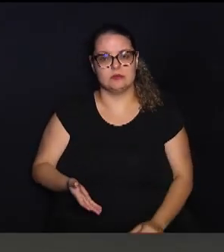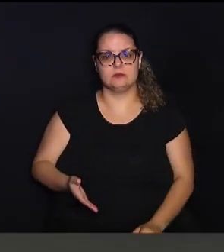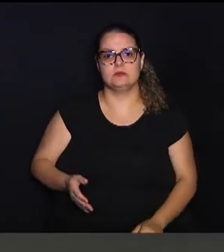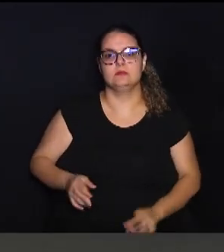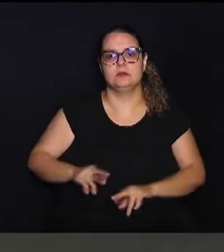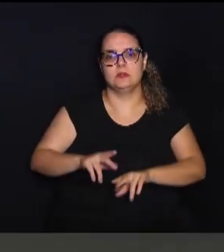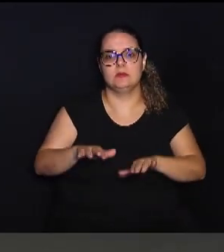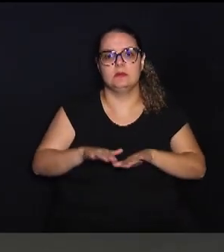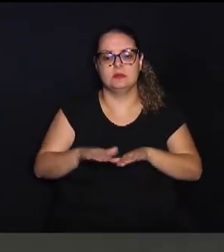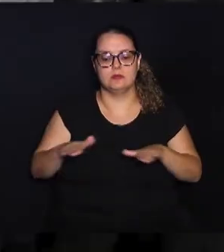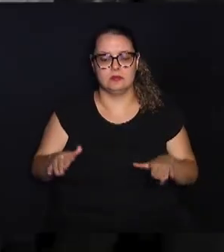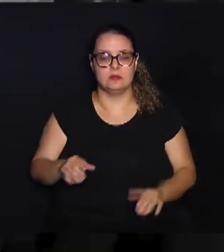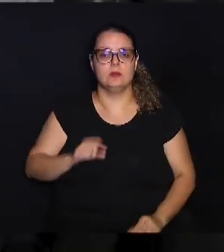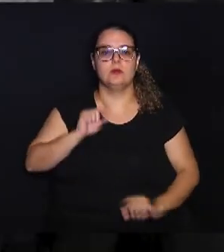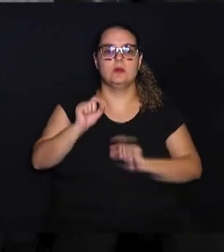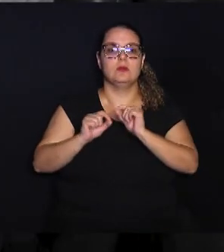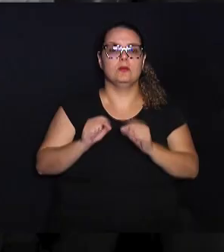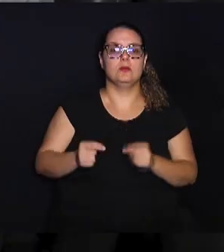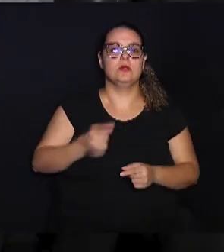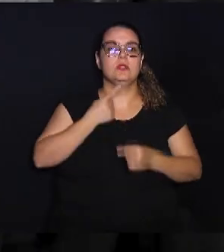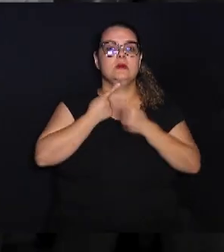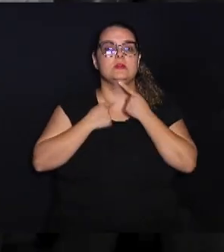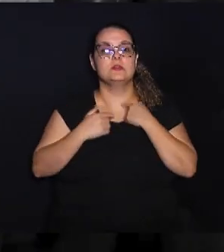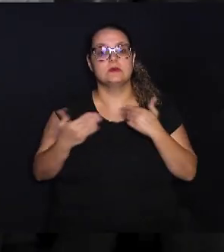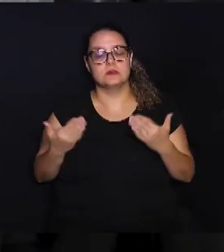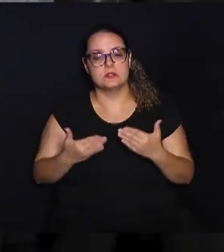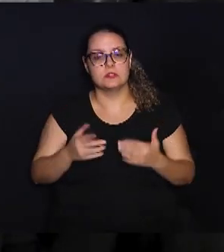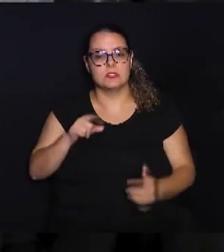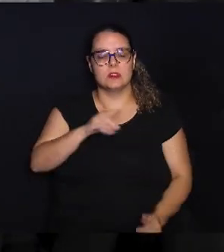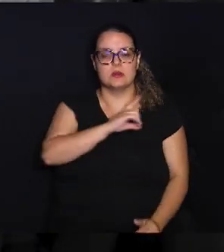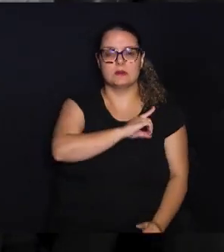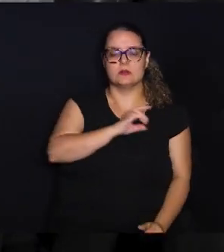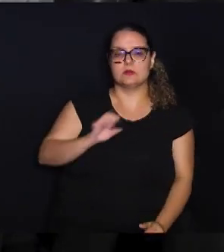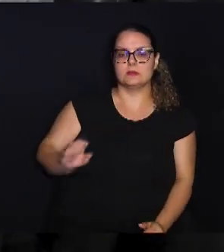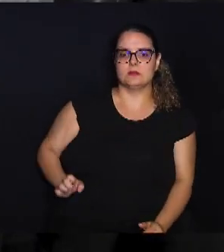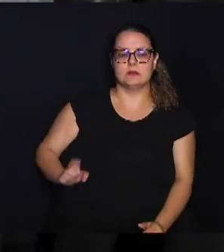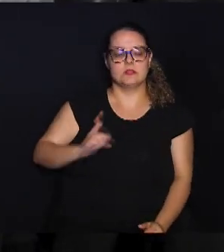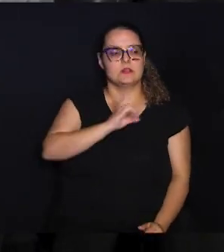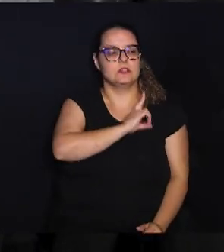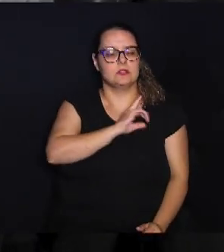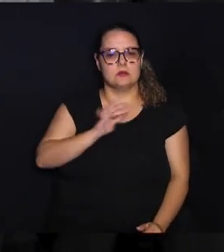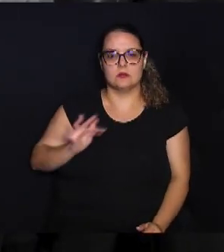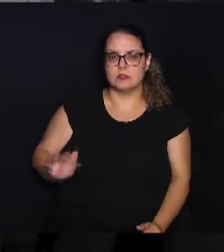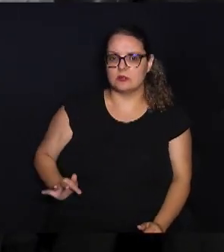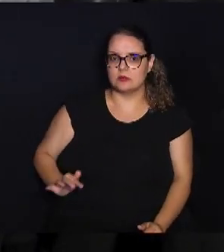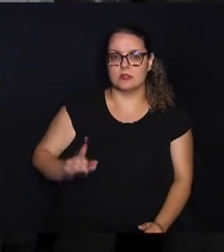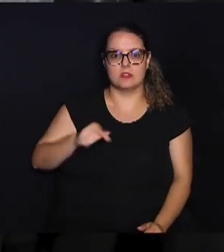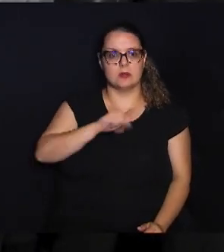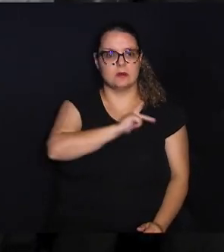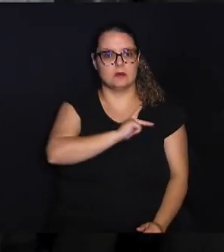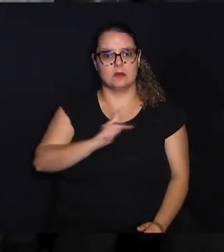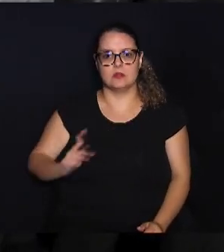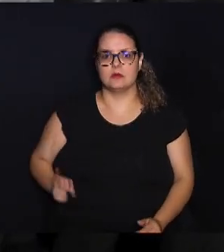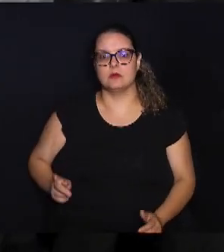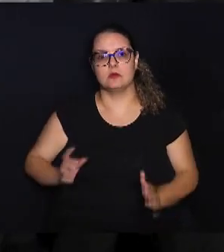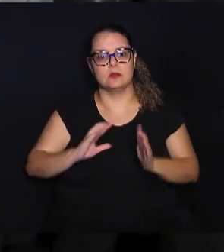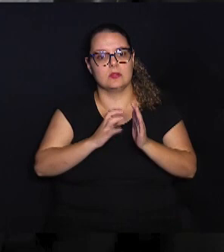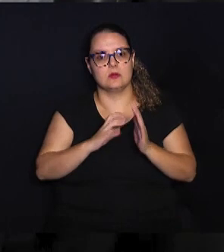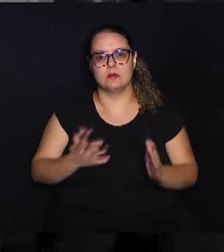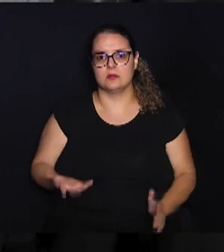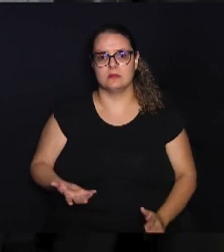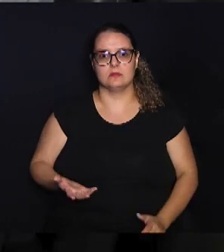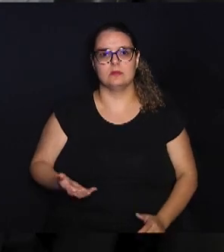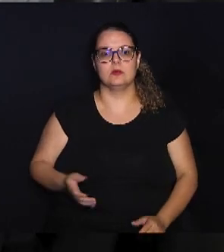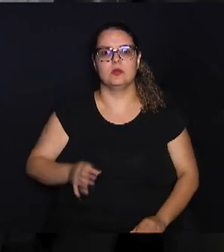opções, o que é que o senhor deseja hoje? É ser deputado estadual, ser deputado federal, é ser presidente do partido, ou